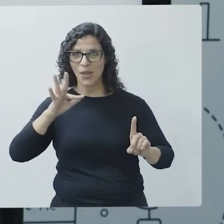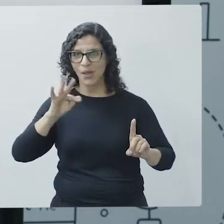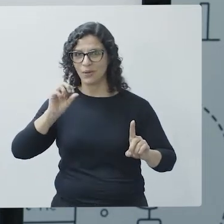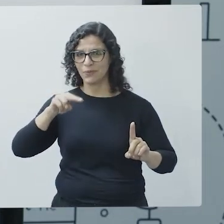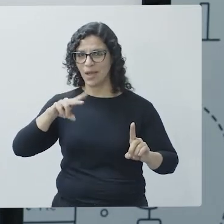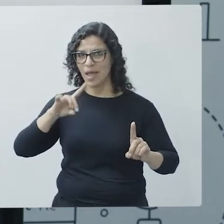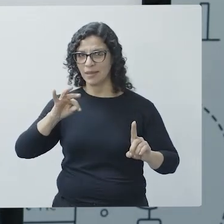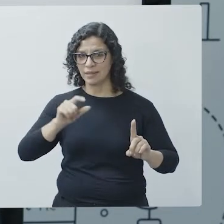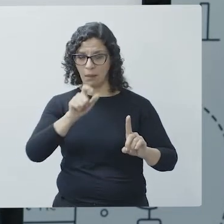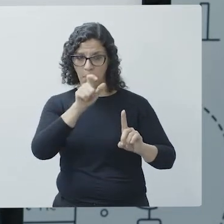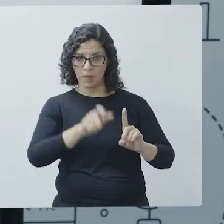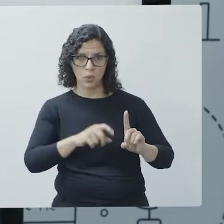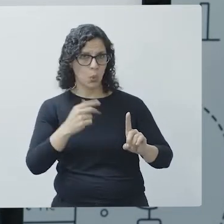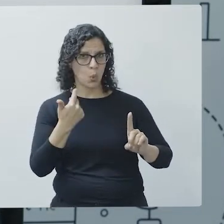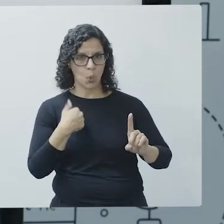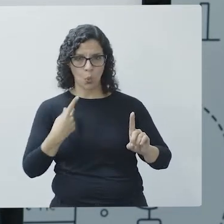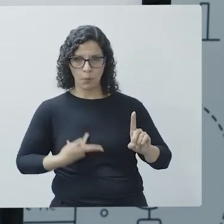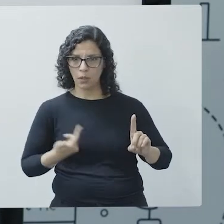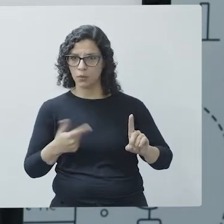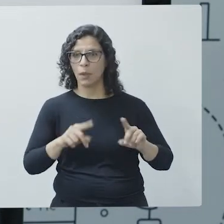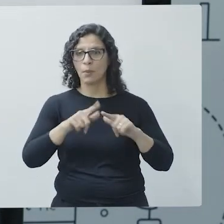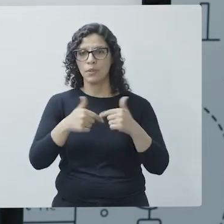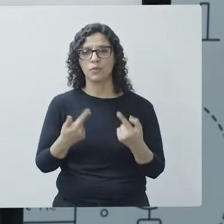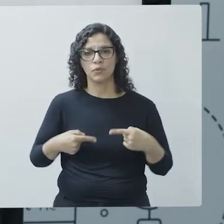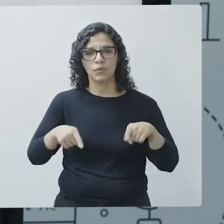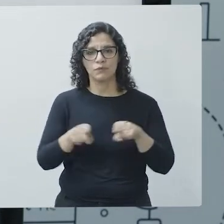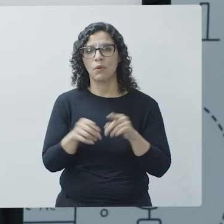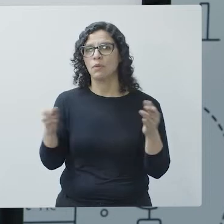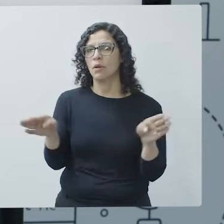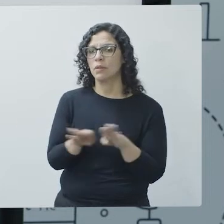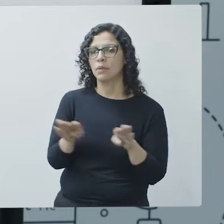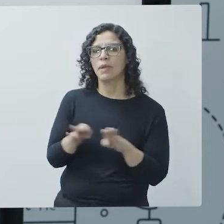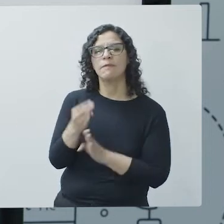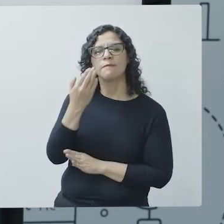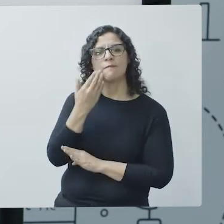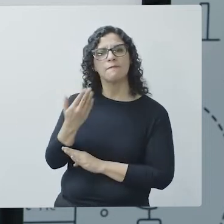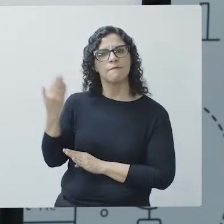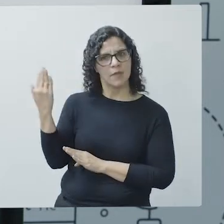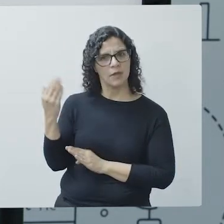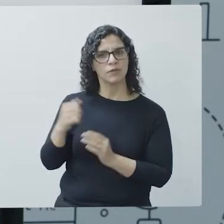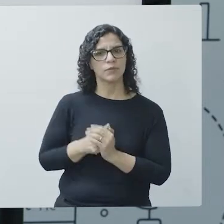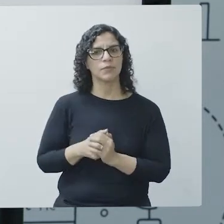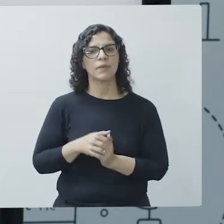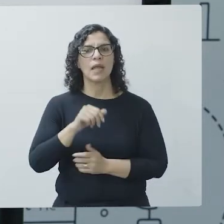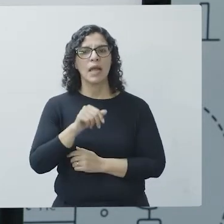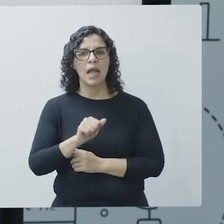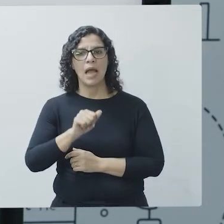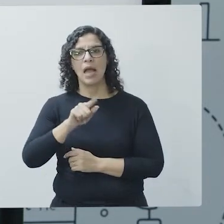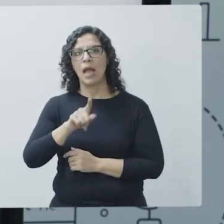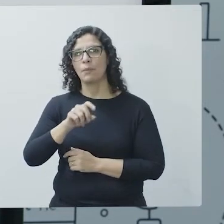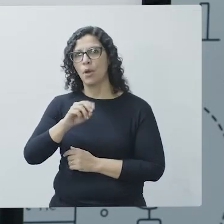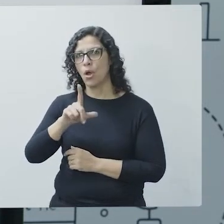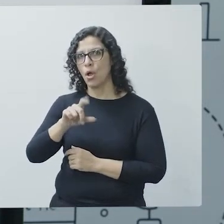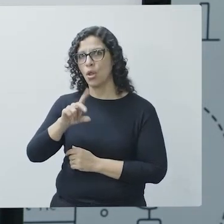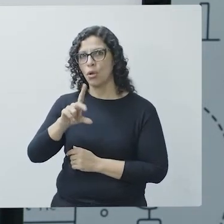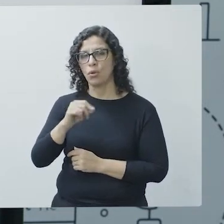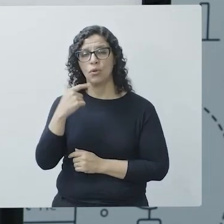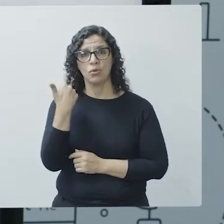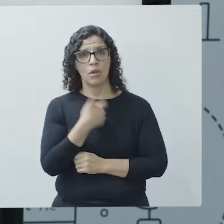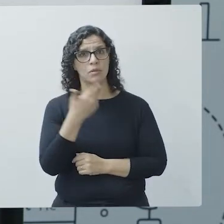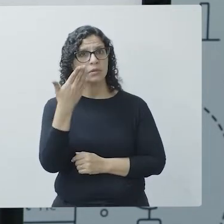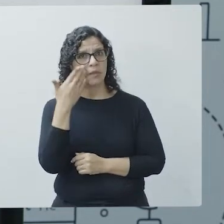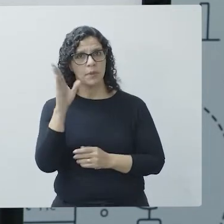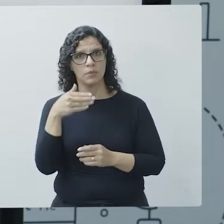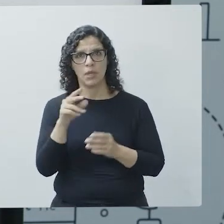certo? Por isso, agora, mais uma coisa. A partir do título, um apólogo, a gente já